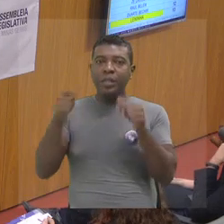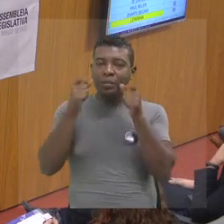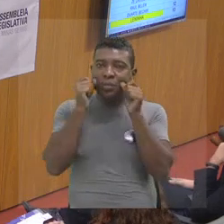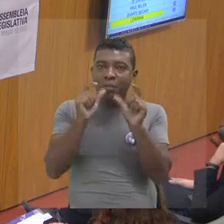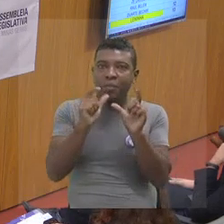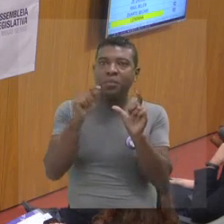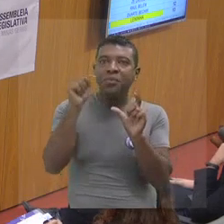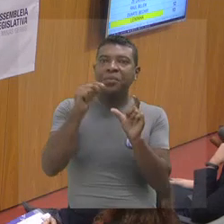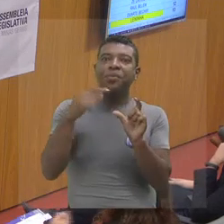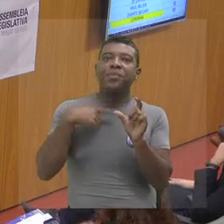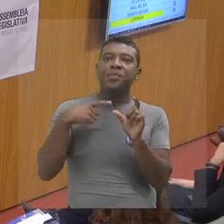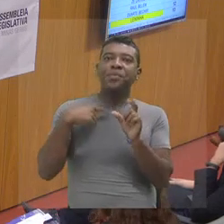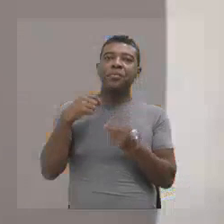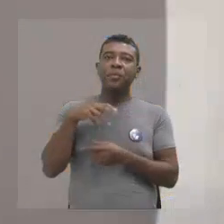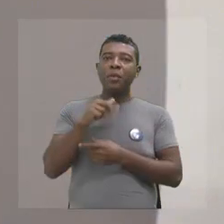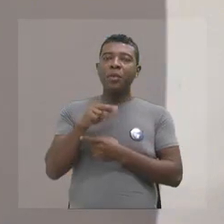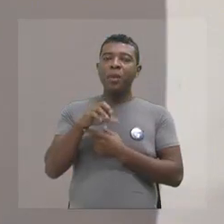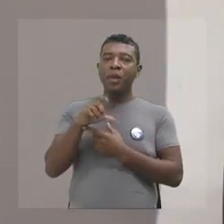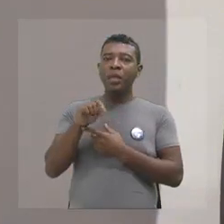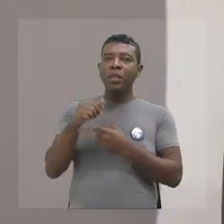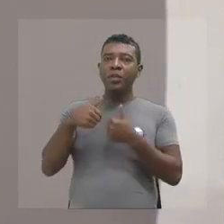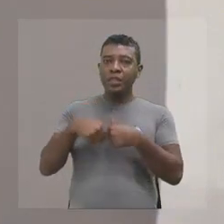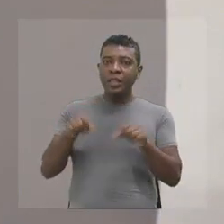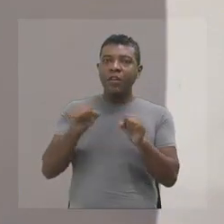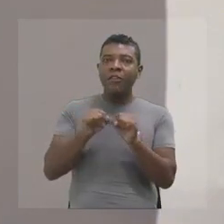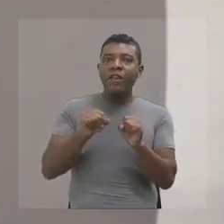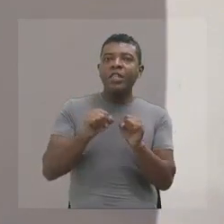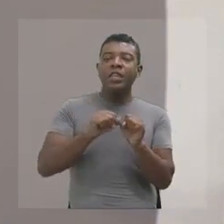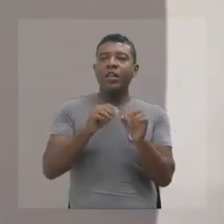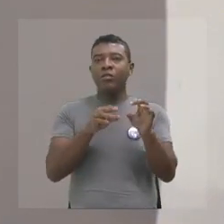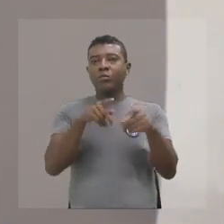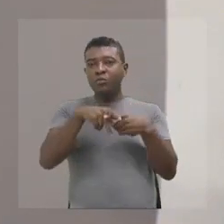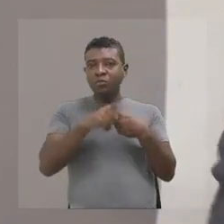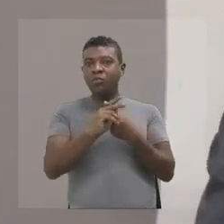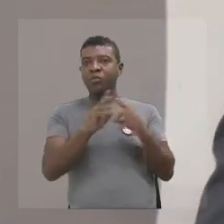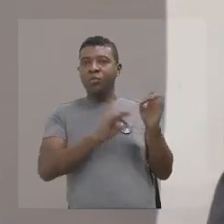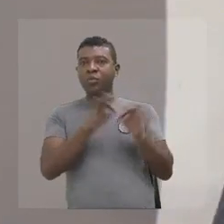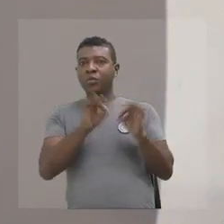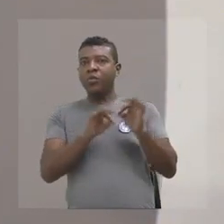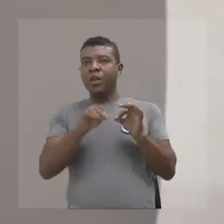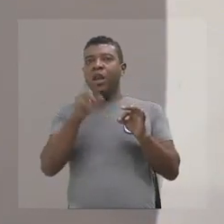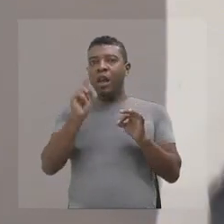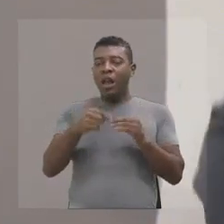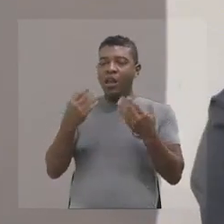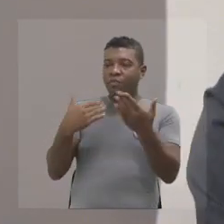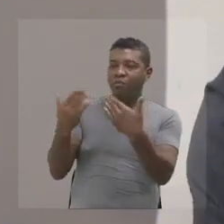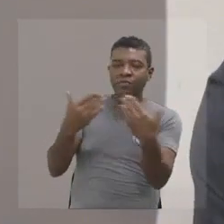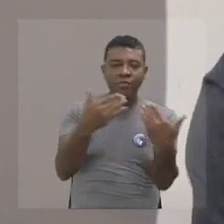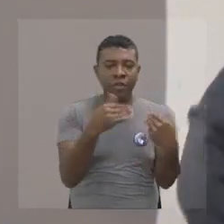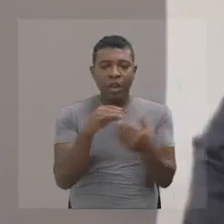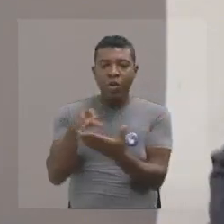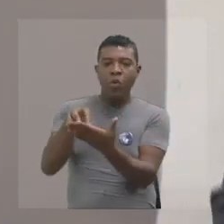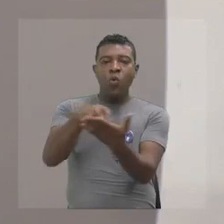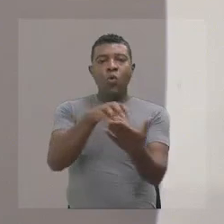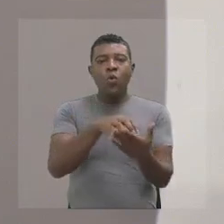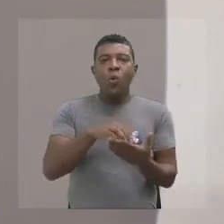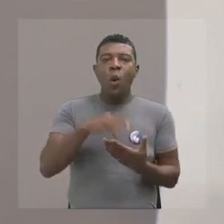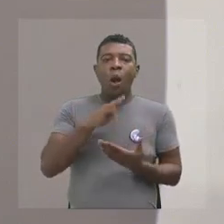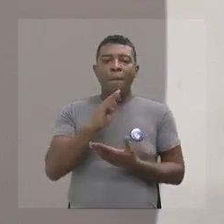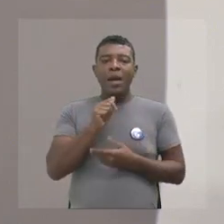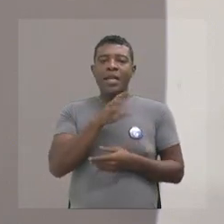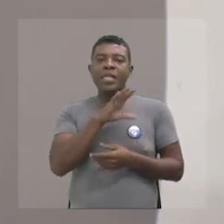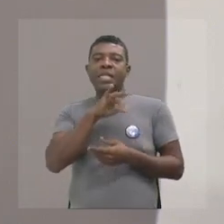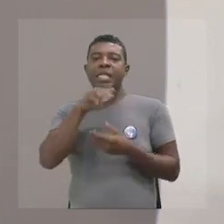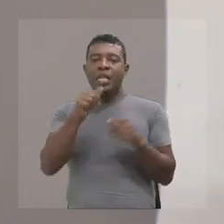com medo Marcelo tá fazendo algumas últimos ajustes um diálogo com os comitês de bacia hidrográfica para que a gente possa é